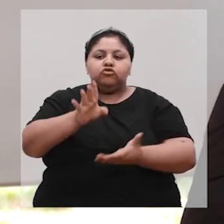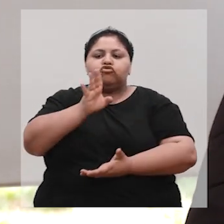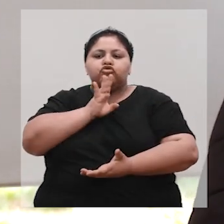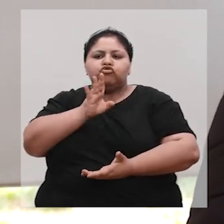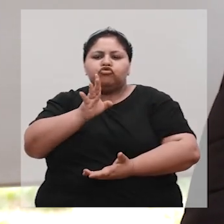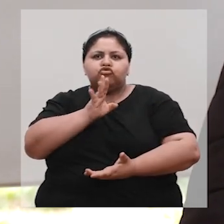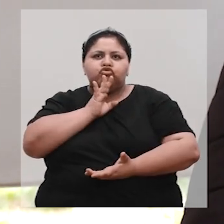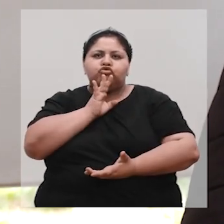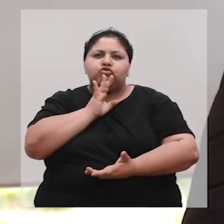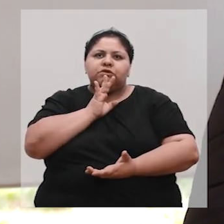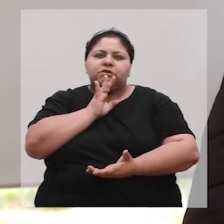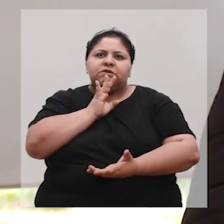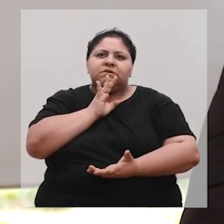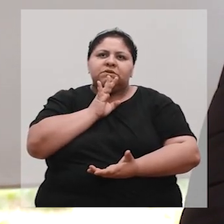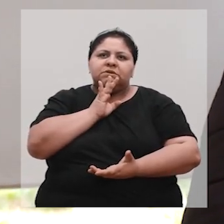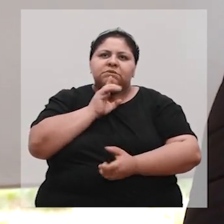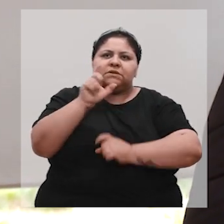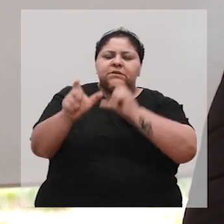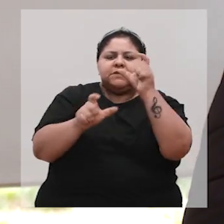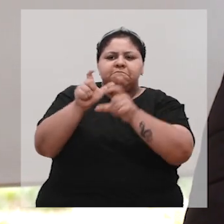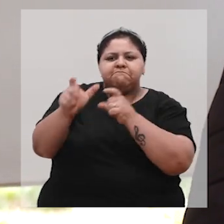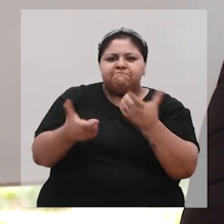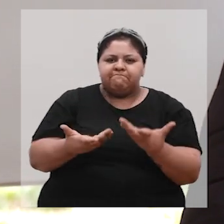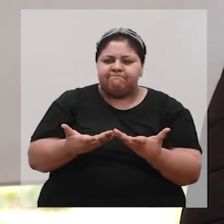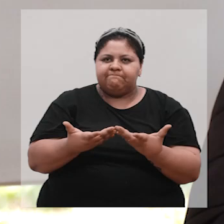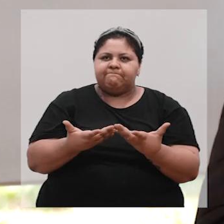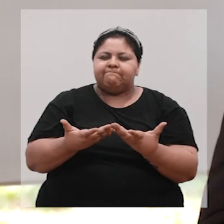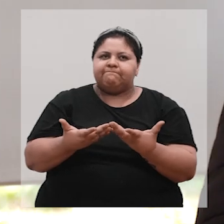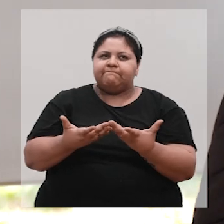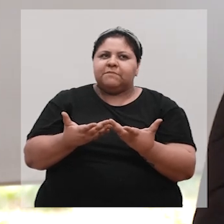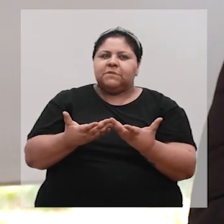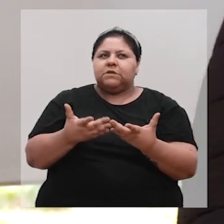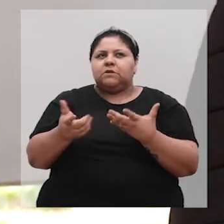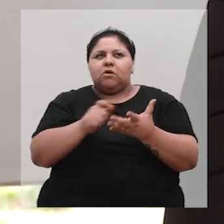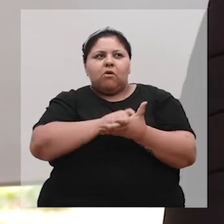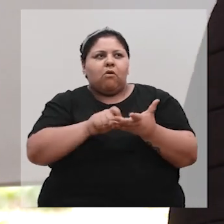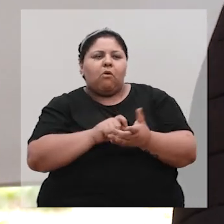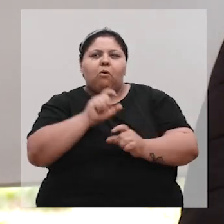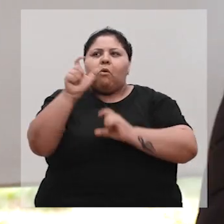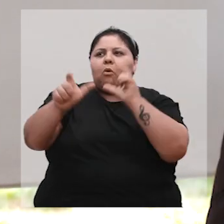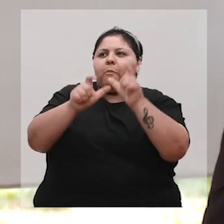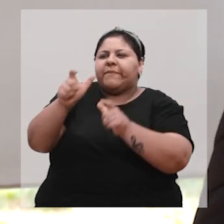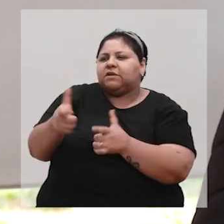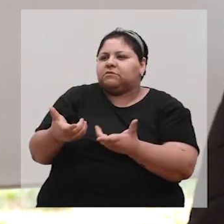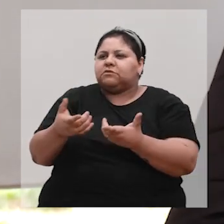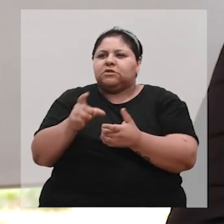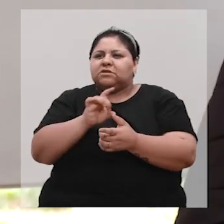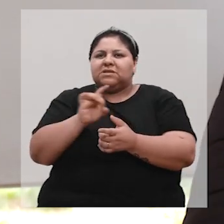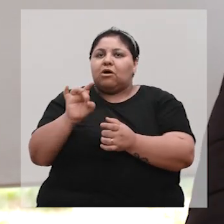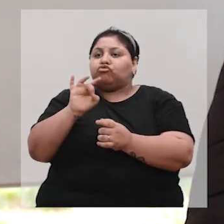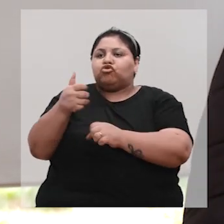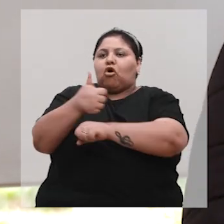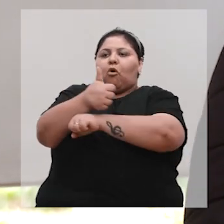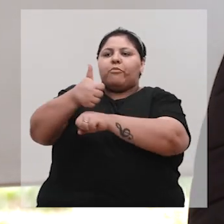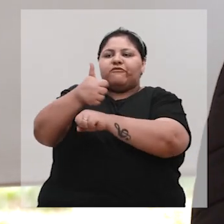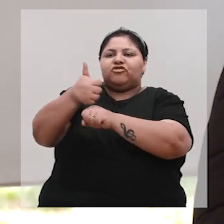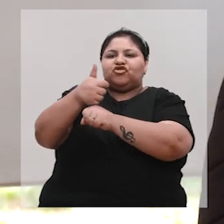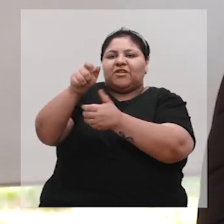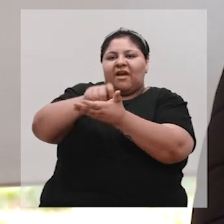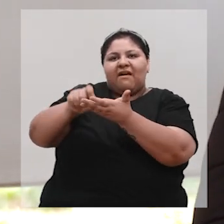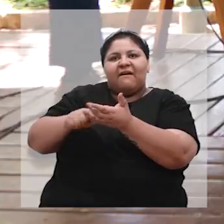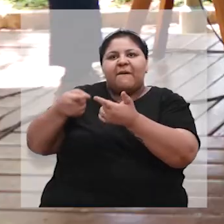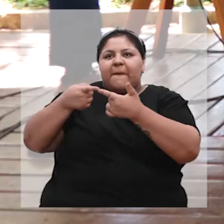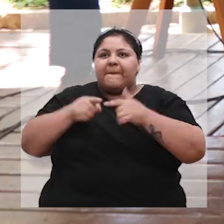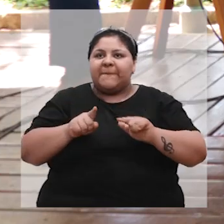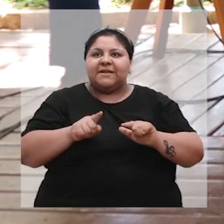conhece um pouquinho daquele escritor. Mas daquele escritor, às vezes como pessoa, às vezes como ser humano, apenas só como escritor. E às